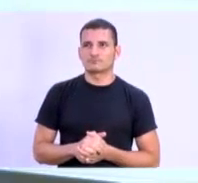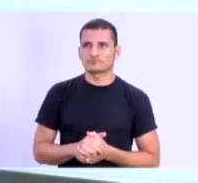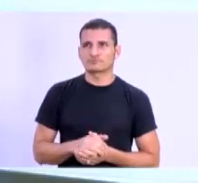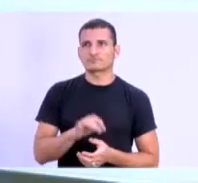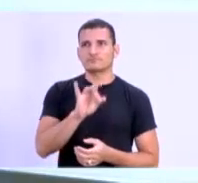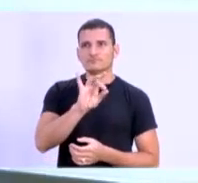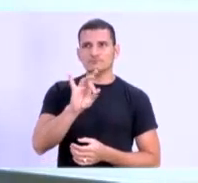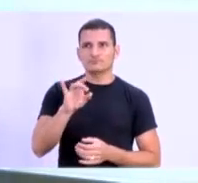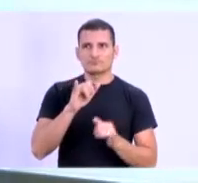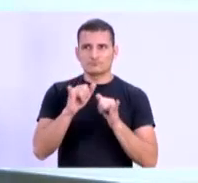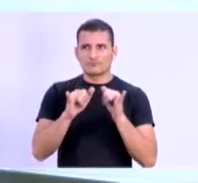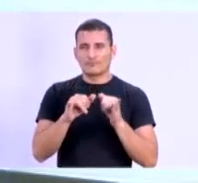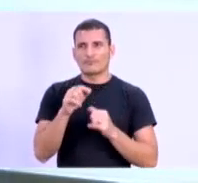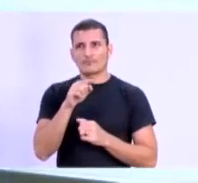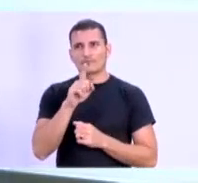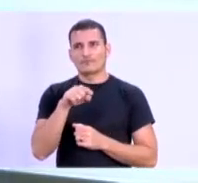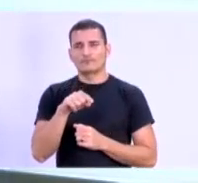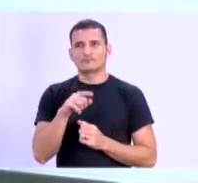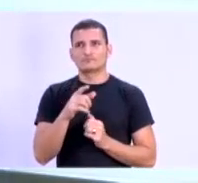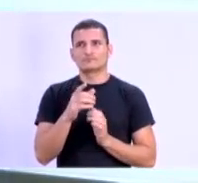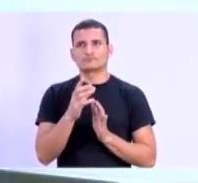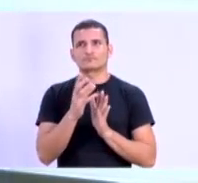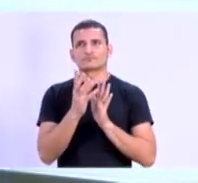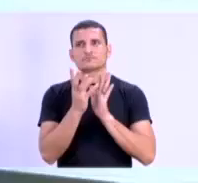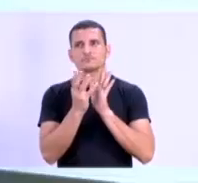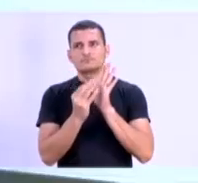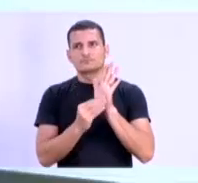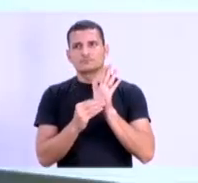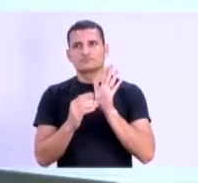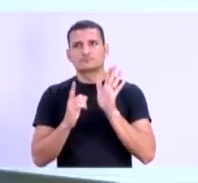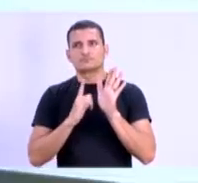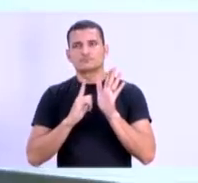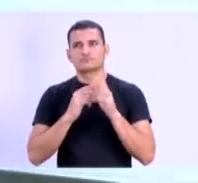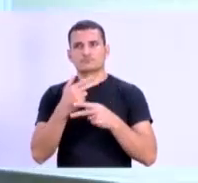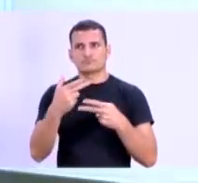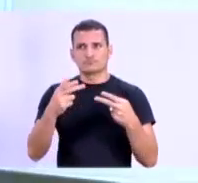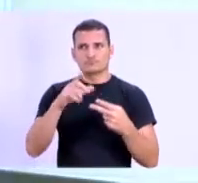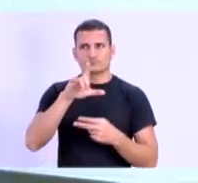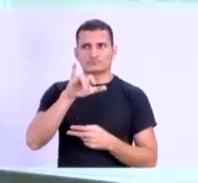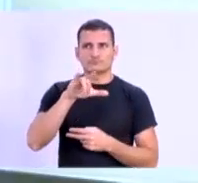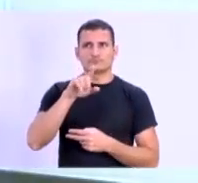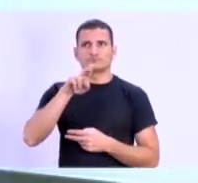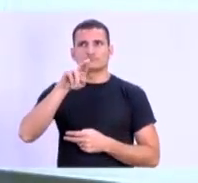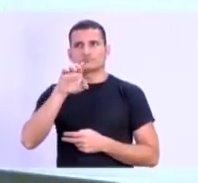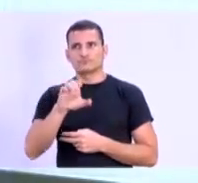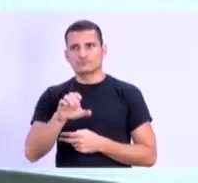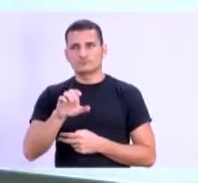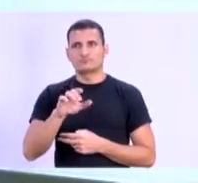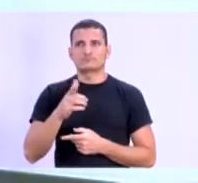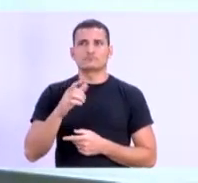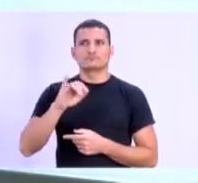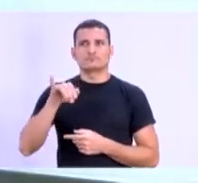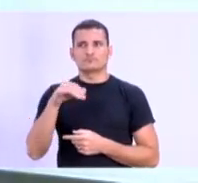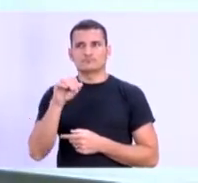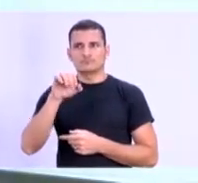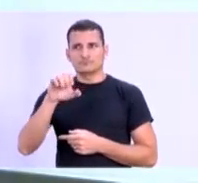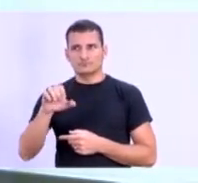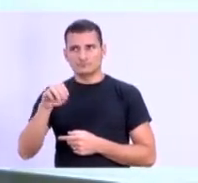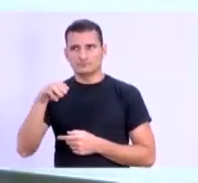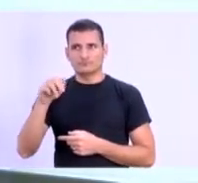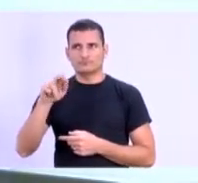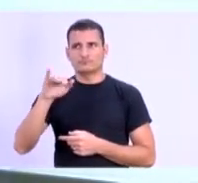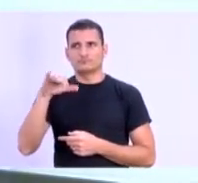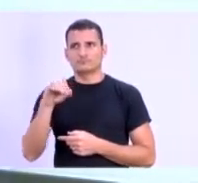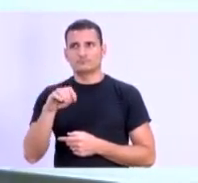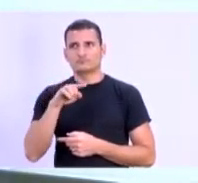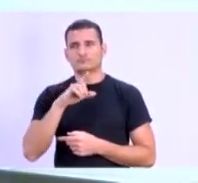Cada informação lá, na verdade, é o conteúdo que existe no objeto Lilo, é o conteúdo que existe no objeto José Márcio, né? Mas